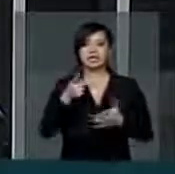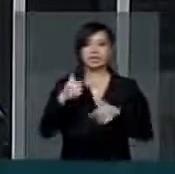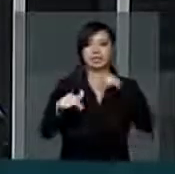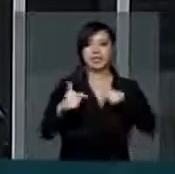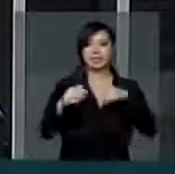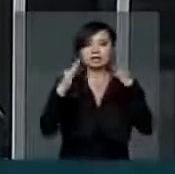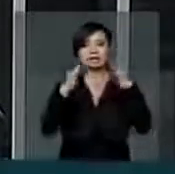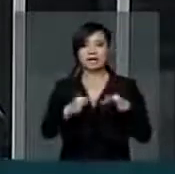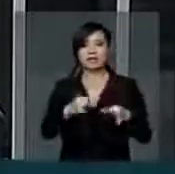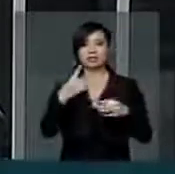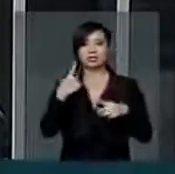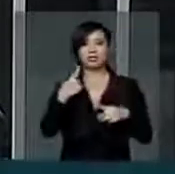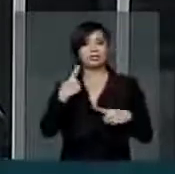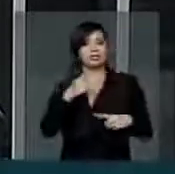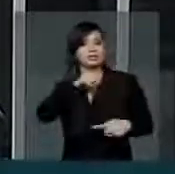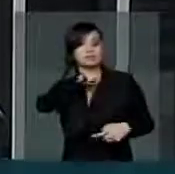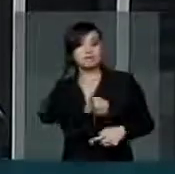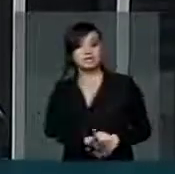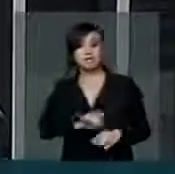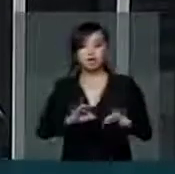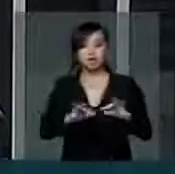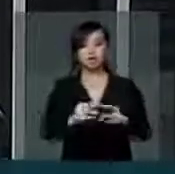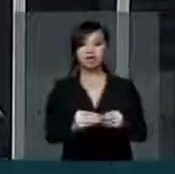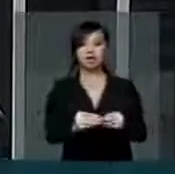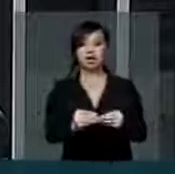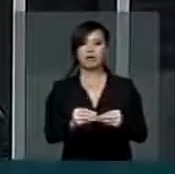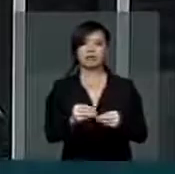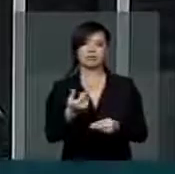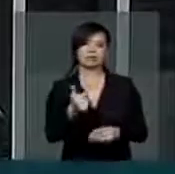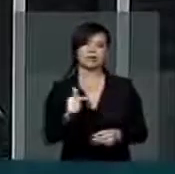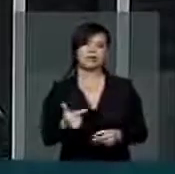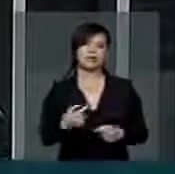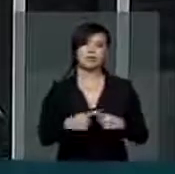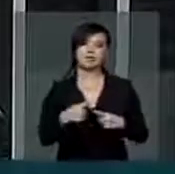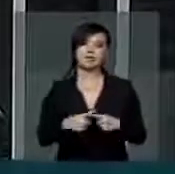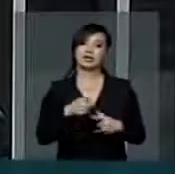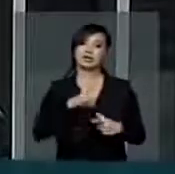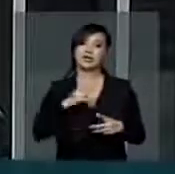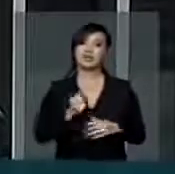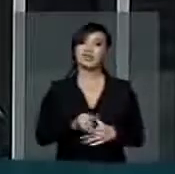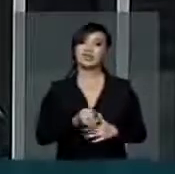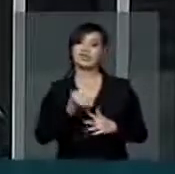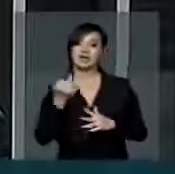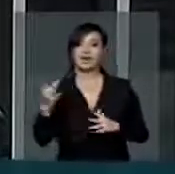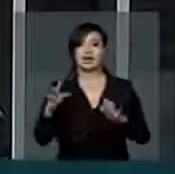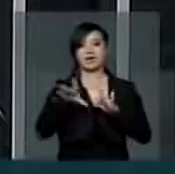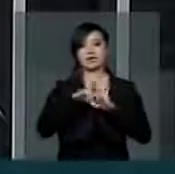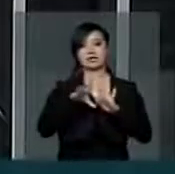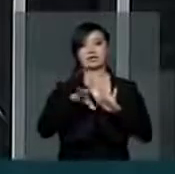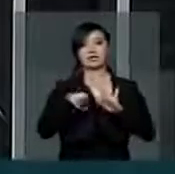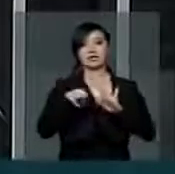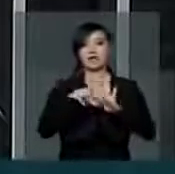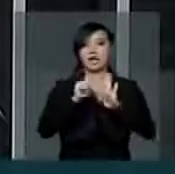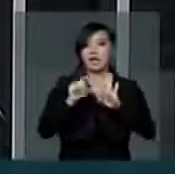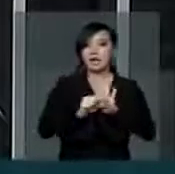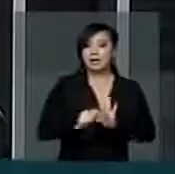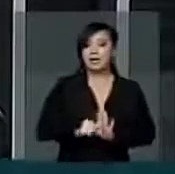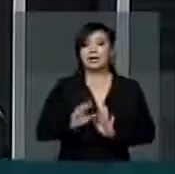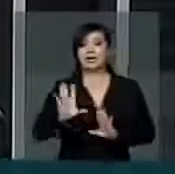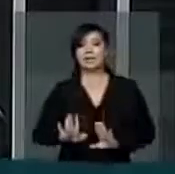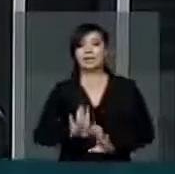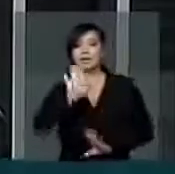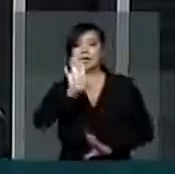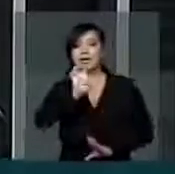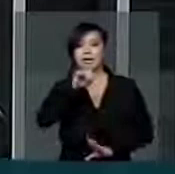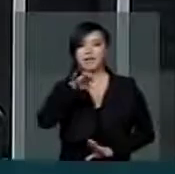esta Câmara votou e aprovou várias emendas, dentre as quais uma desse deputado foi aprovada e